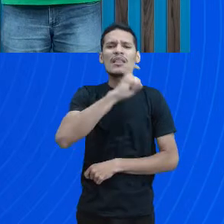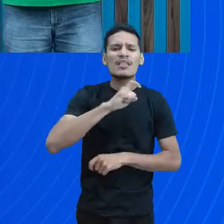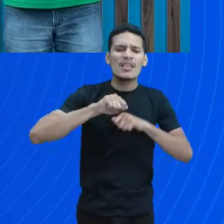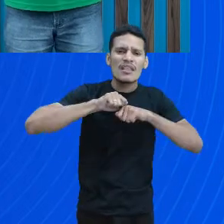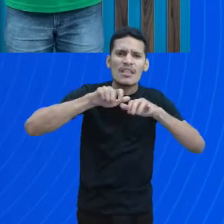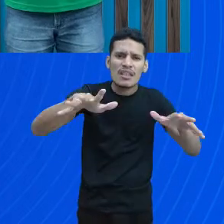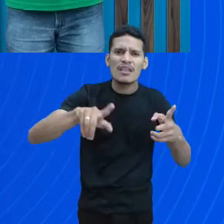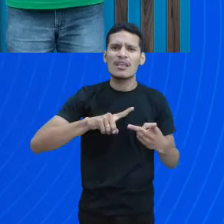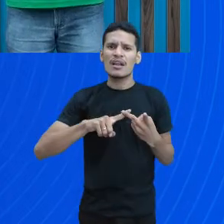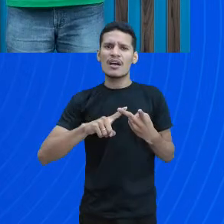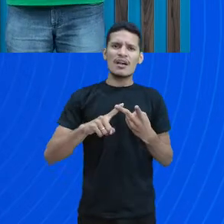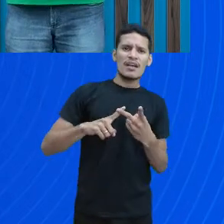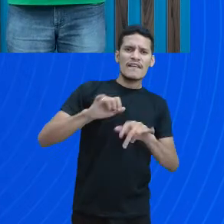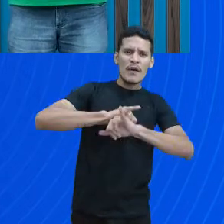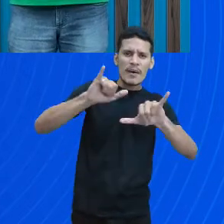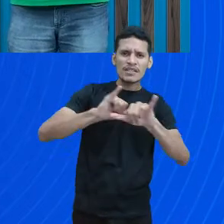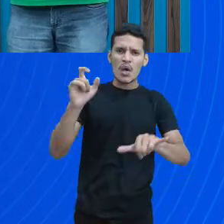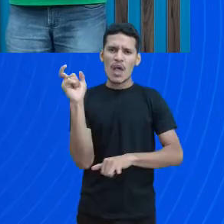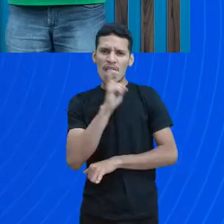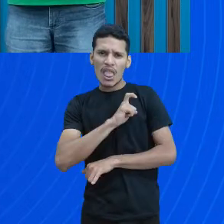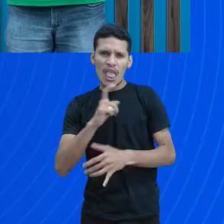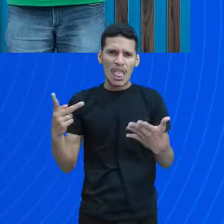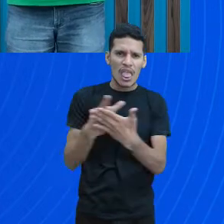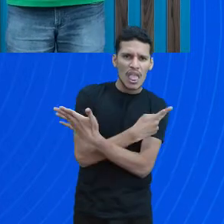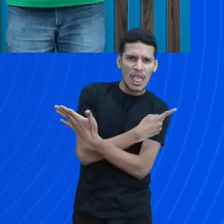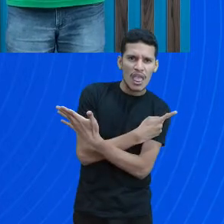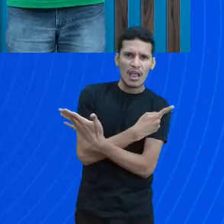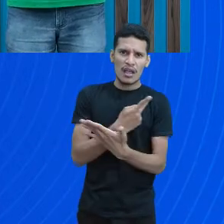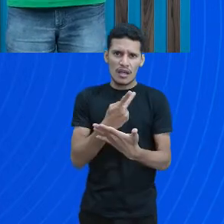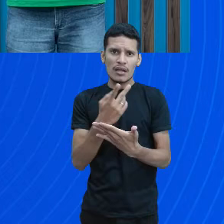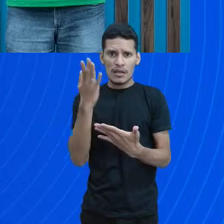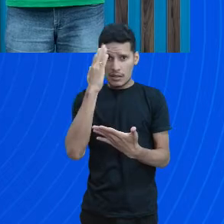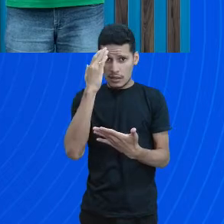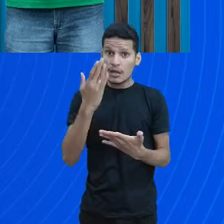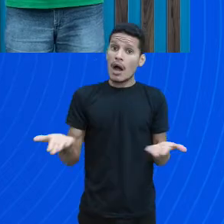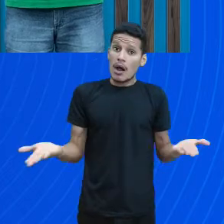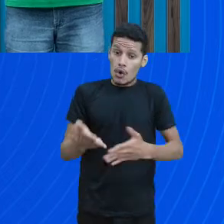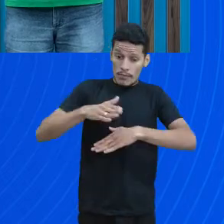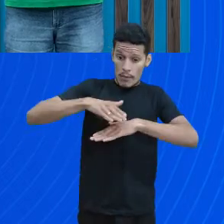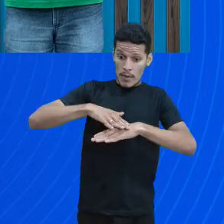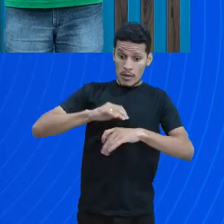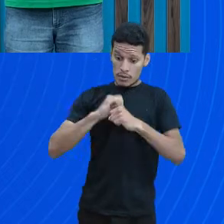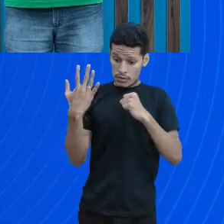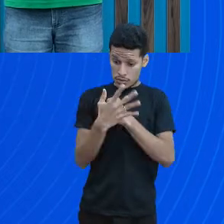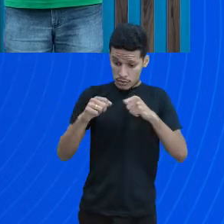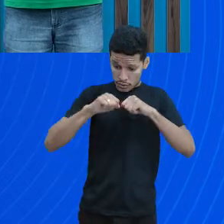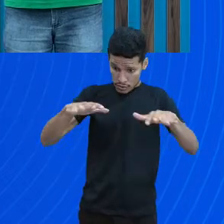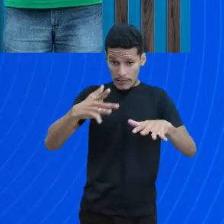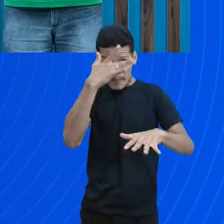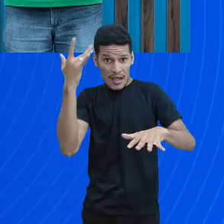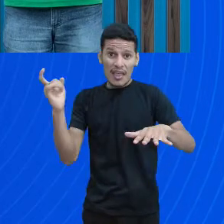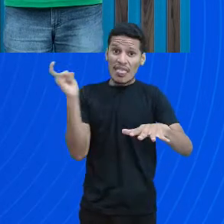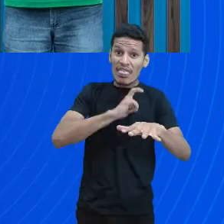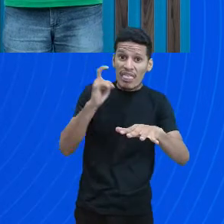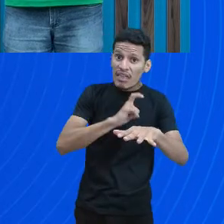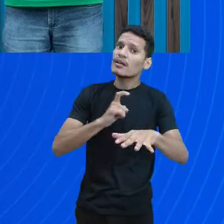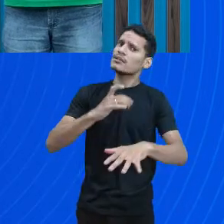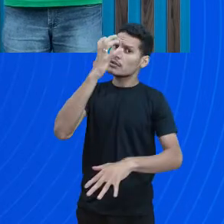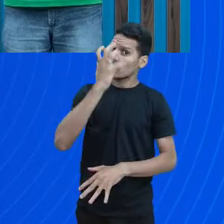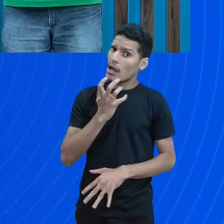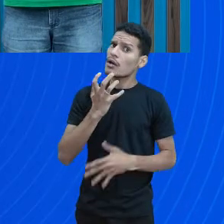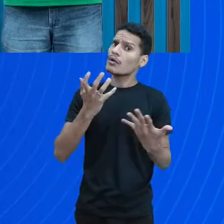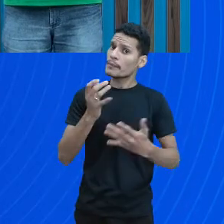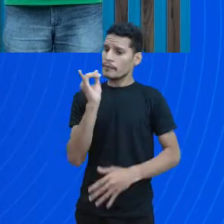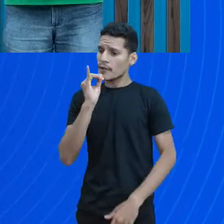para desinformar o povo, como tentaram desinformar o povo sobre, por exemplo, a atual pandemia que a gente vive, que é uma coisa muito séria. Então a ciência diz